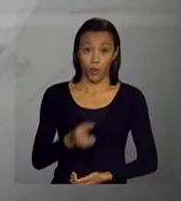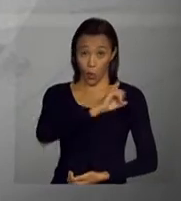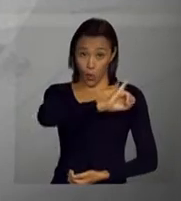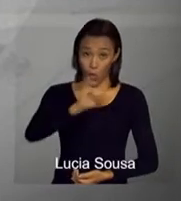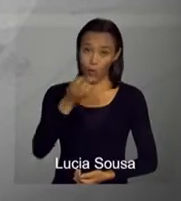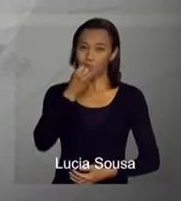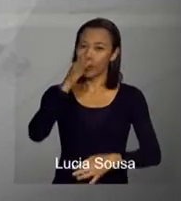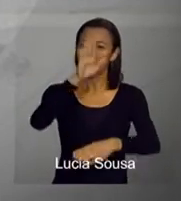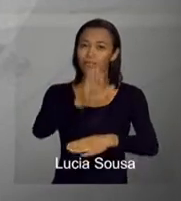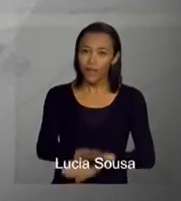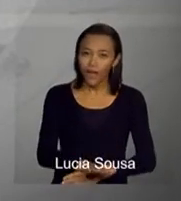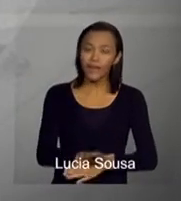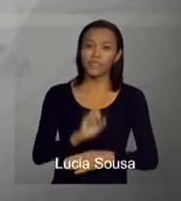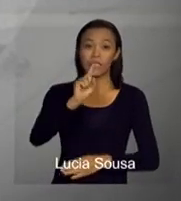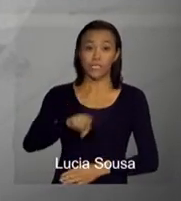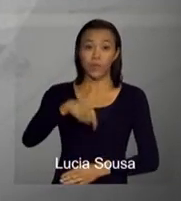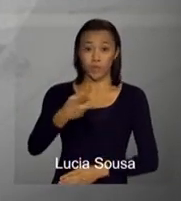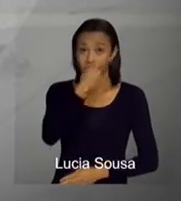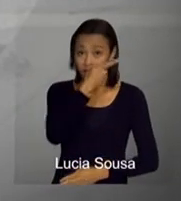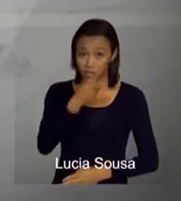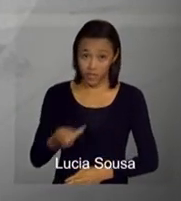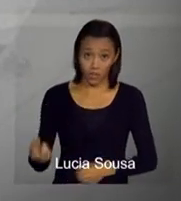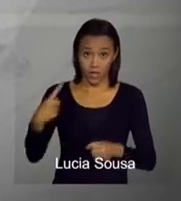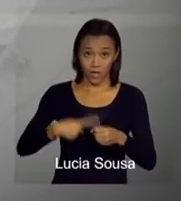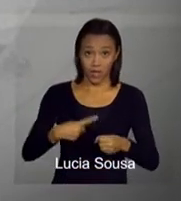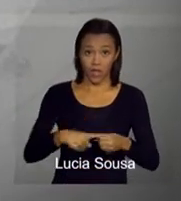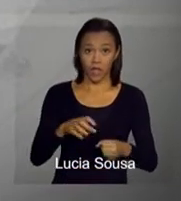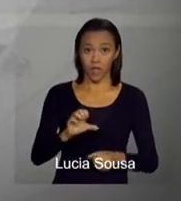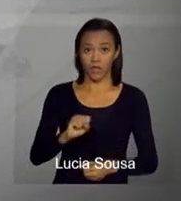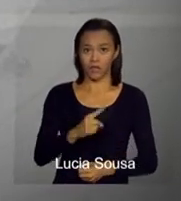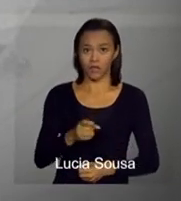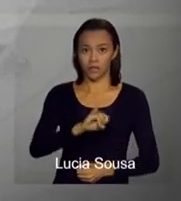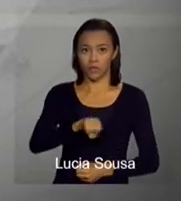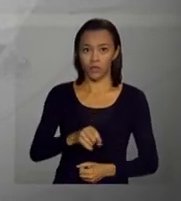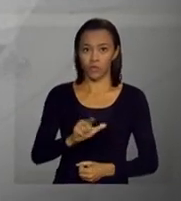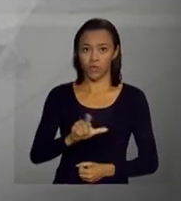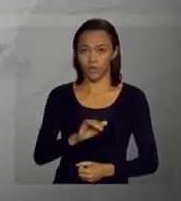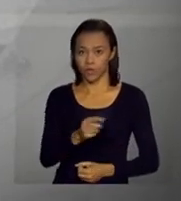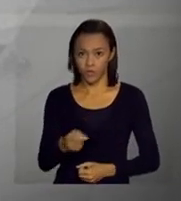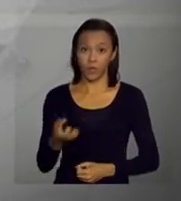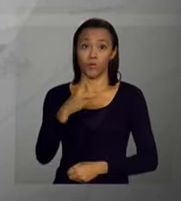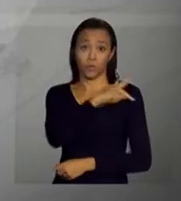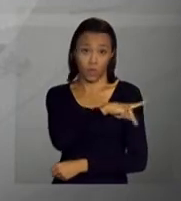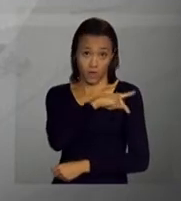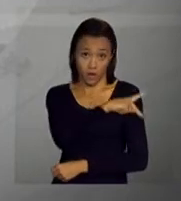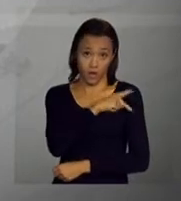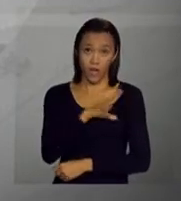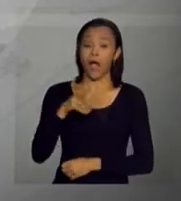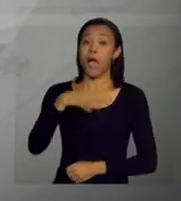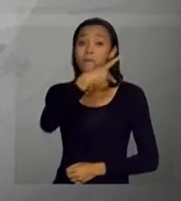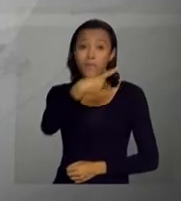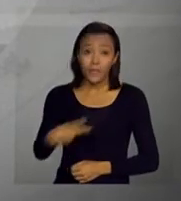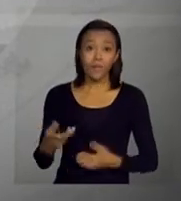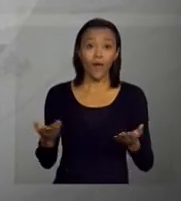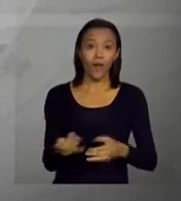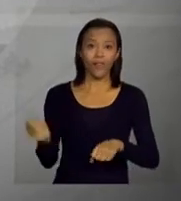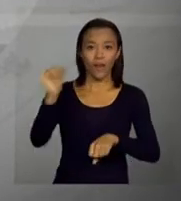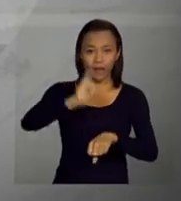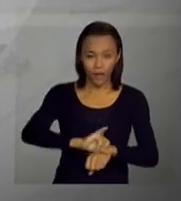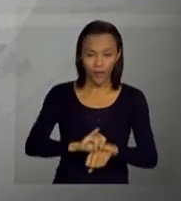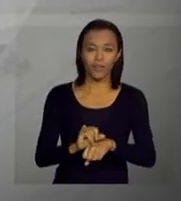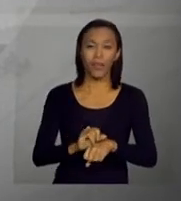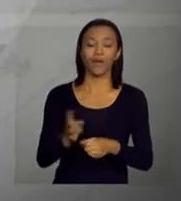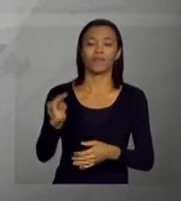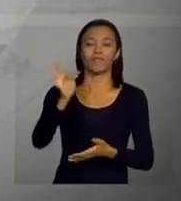Olá boa tarde Após visitar o município de São Julião no Piauí a presidenta Dilma Rousseff agora está na capital do Estado